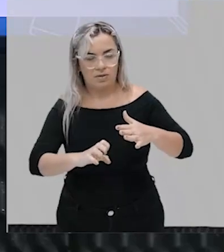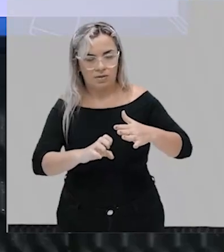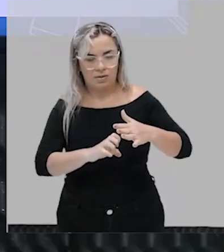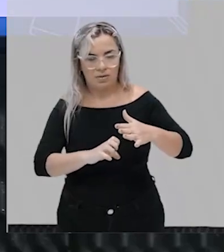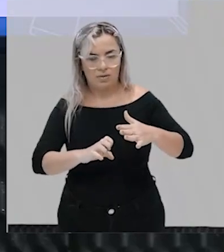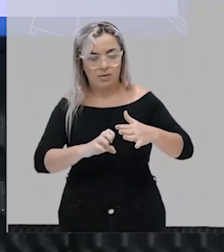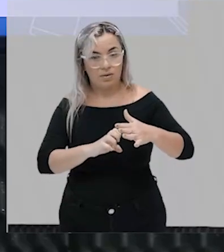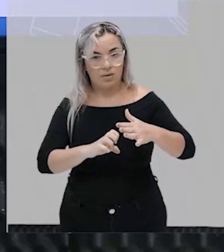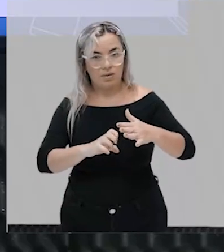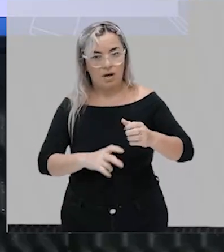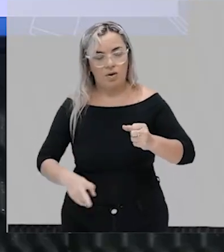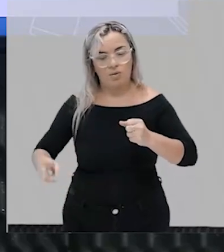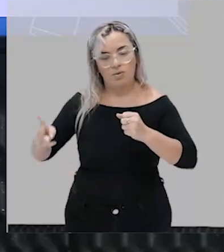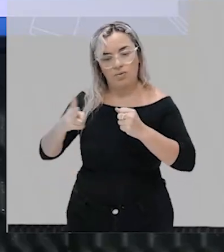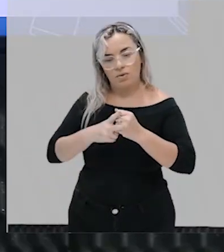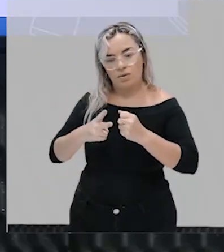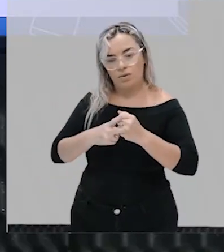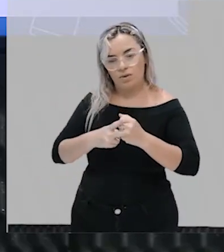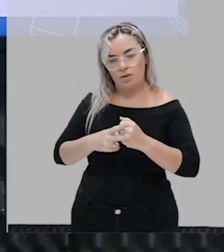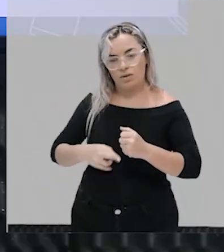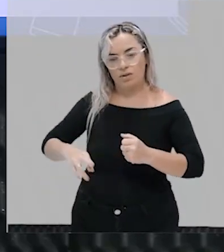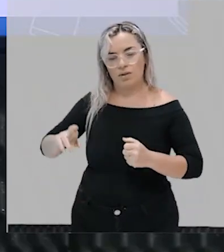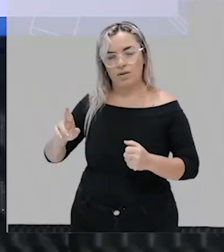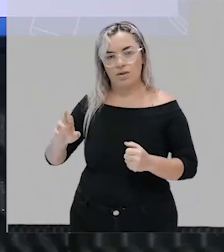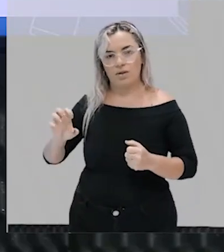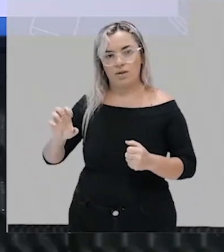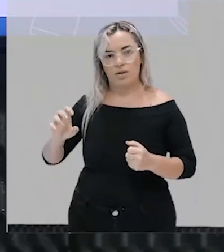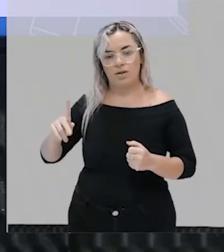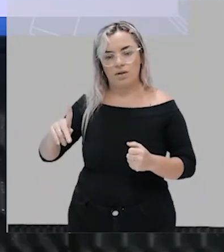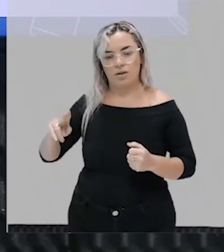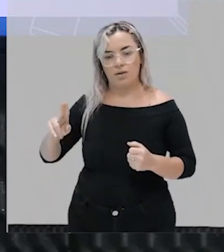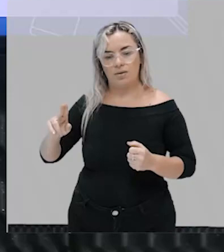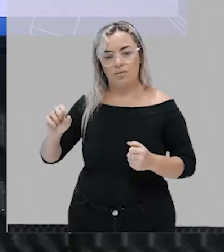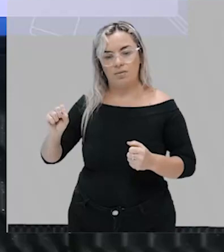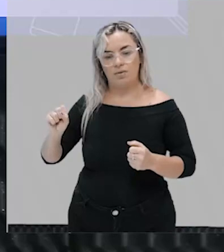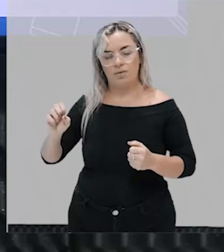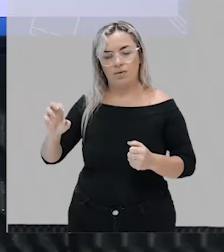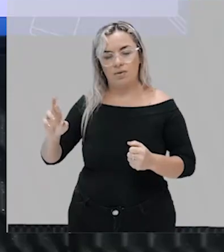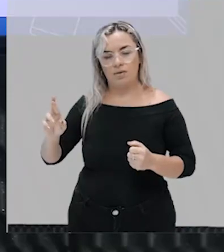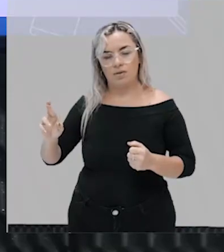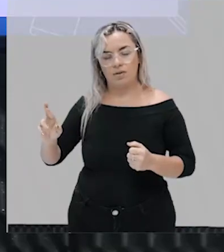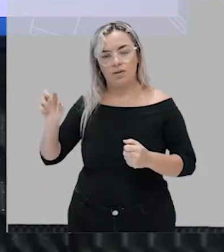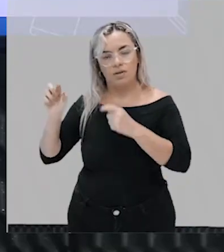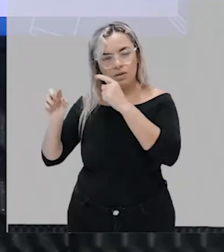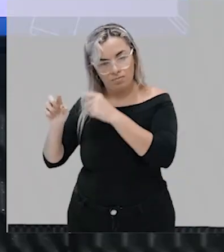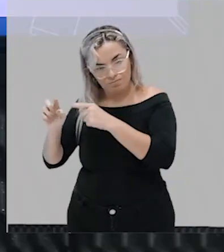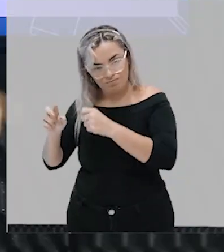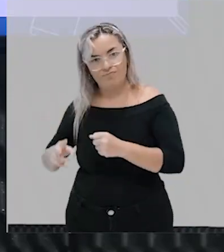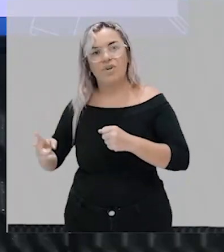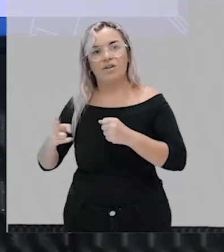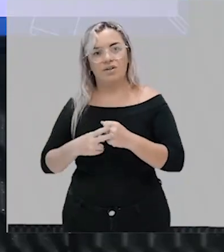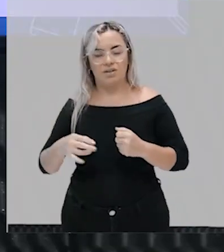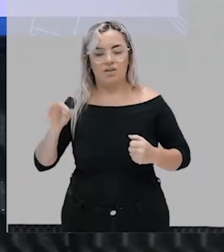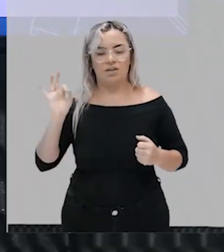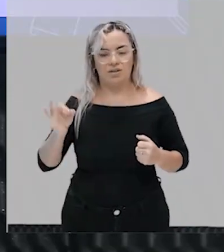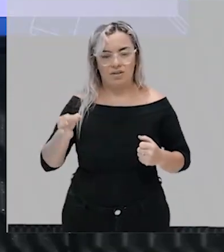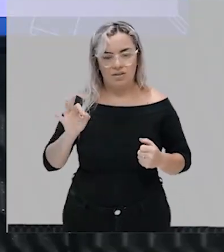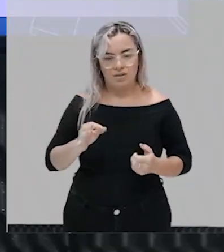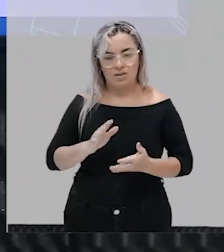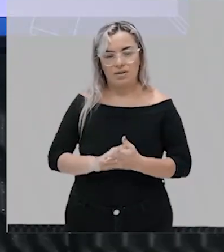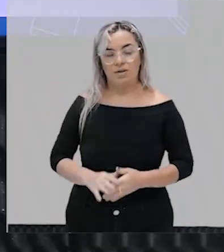repuser e não repor, na linguagem coloquial você fala assim. Então, quando você usar o verbo por, o verbo manter, o verbo